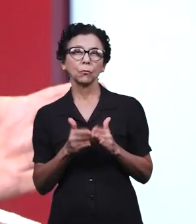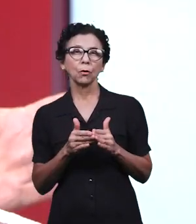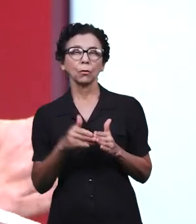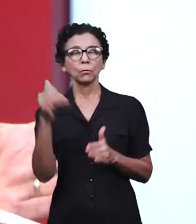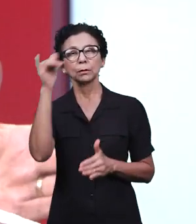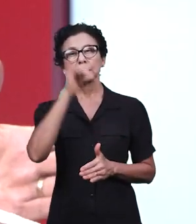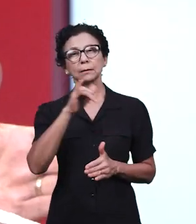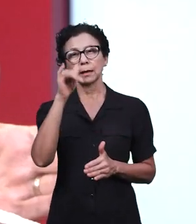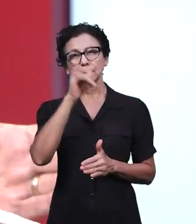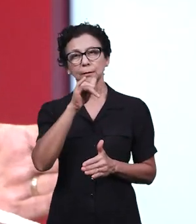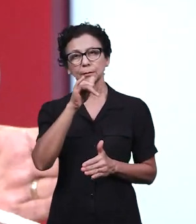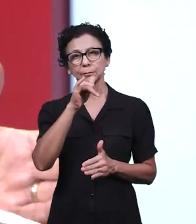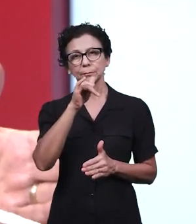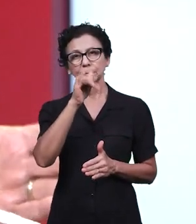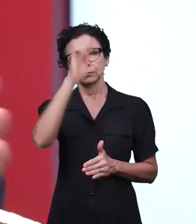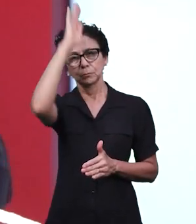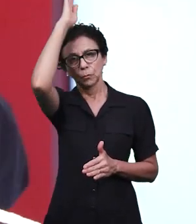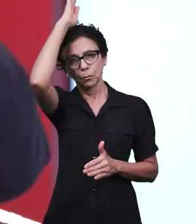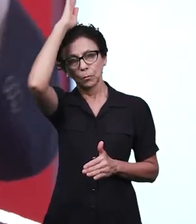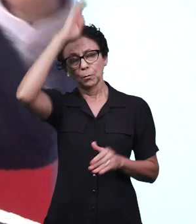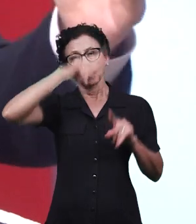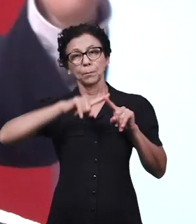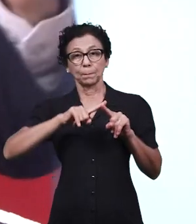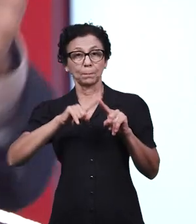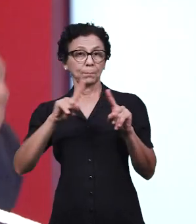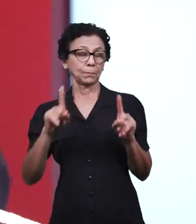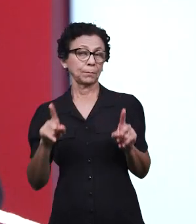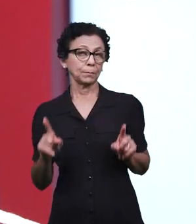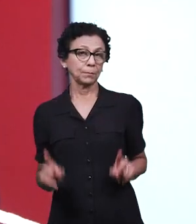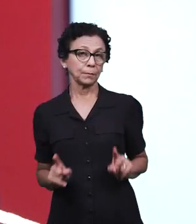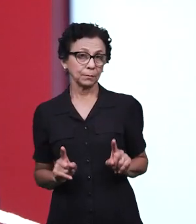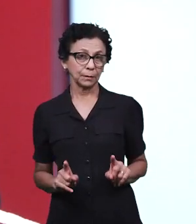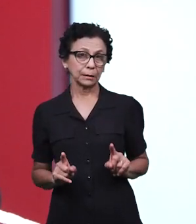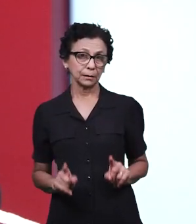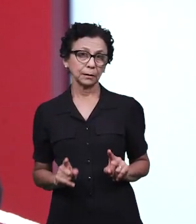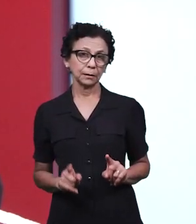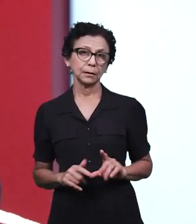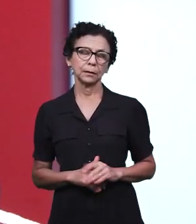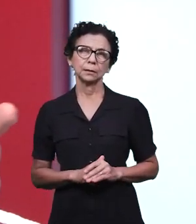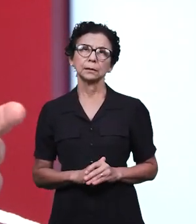viagem até próximo a Roma.